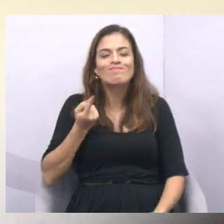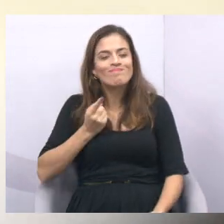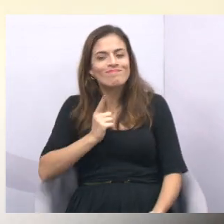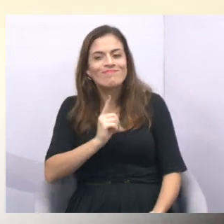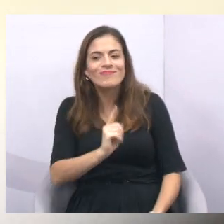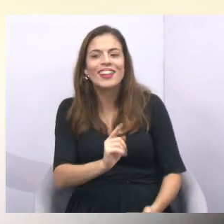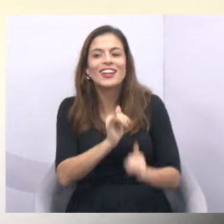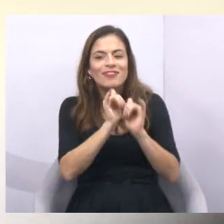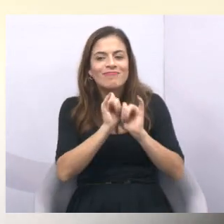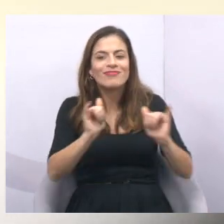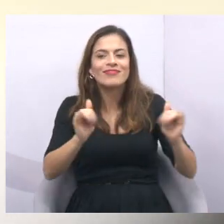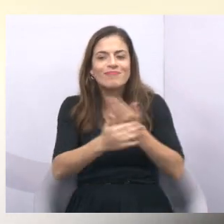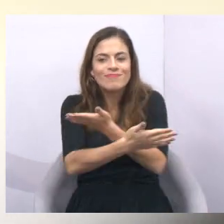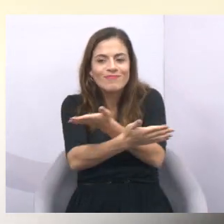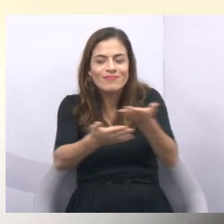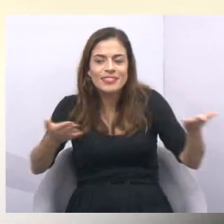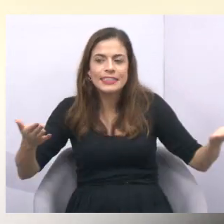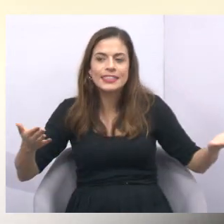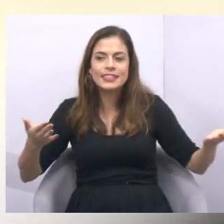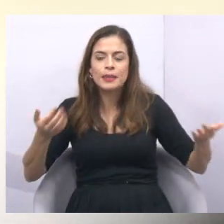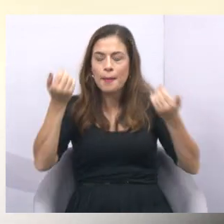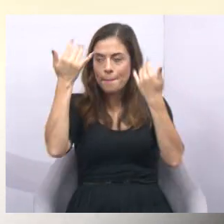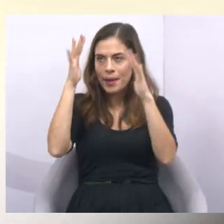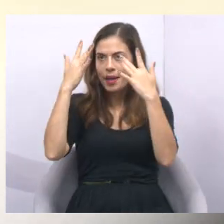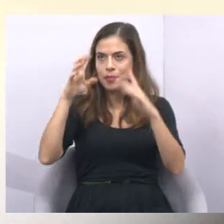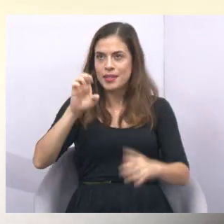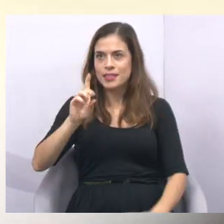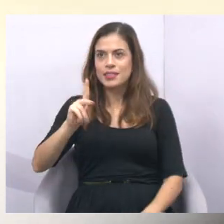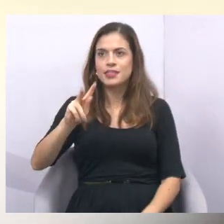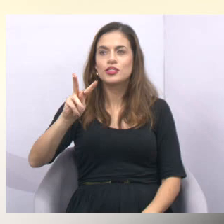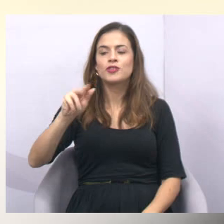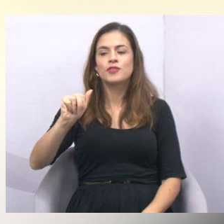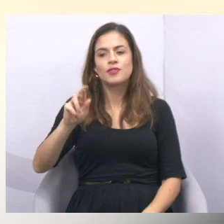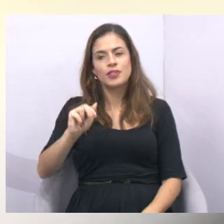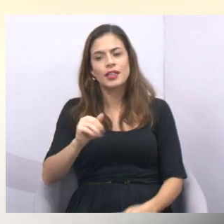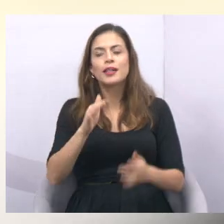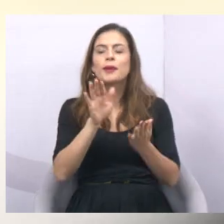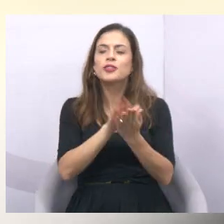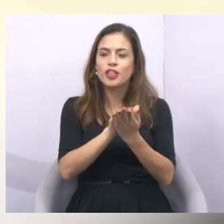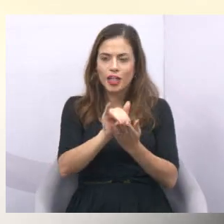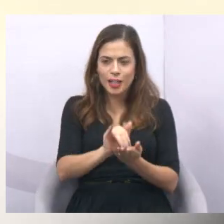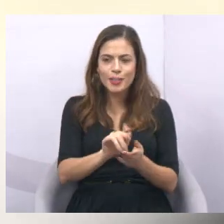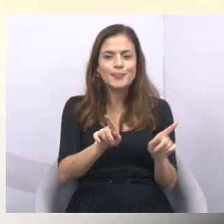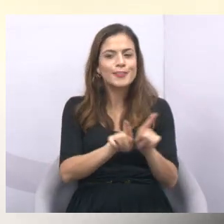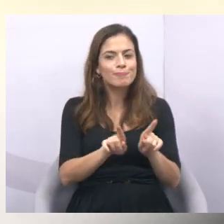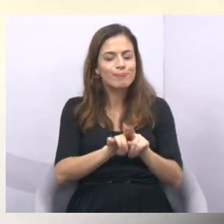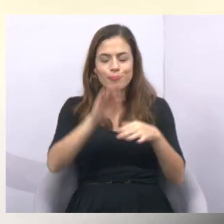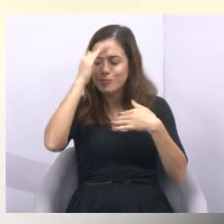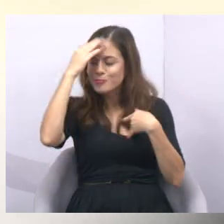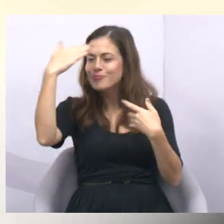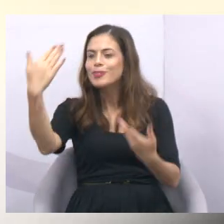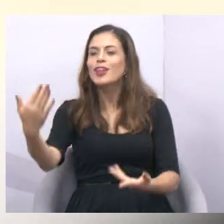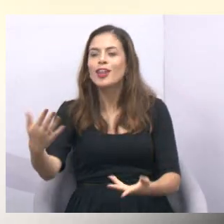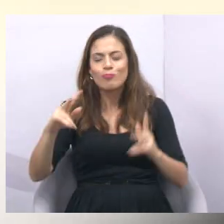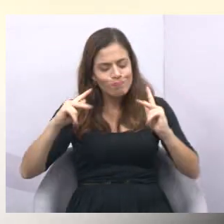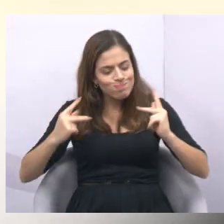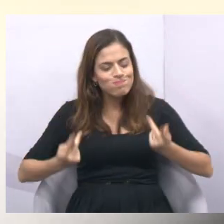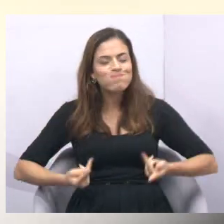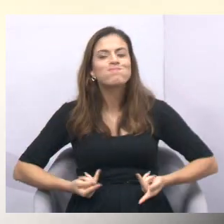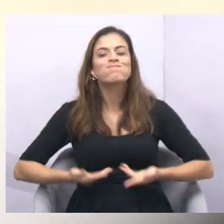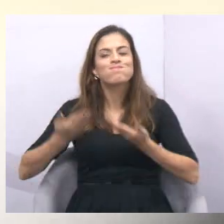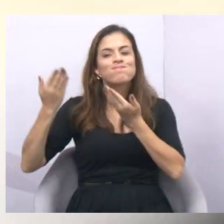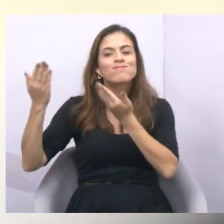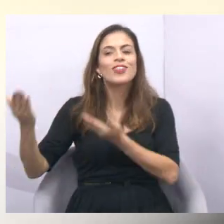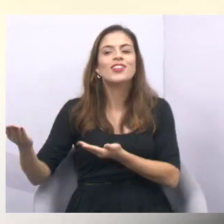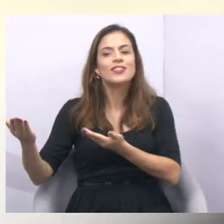estar aqui falando com vocês todos. Parabéns ao Edivar, parabéns a Jacareí por essa homenagem muito merecida ao